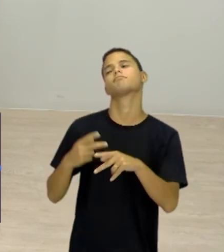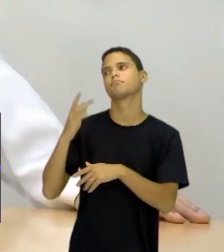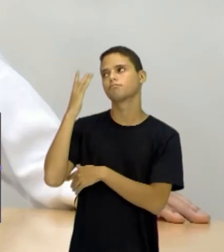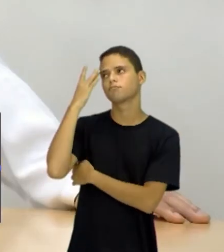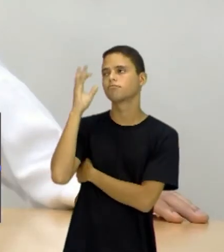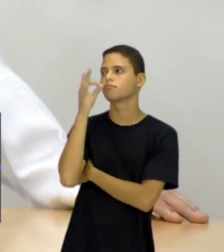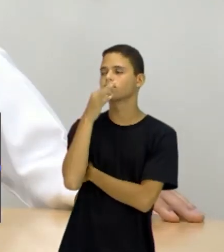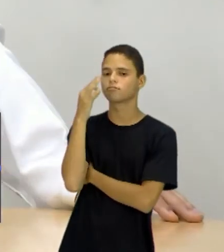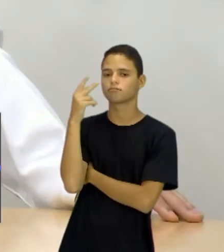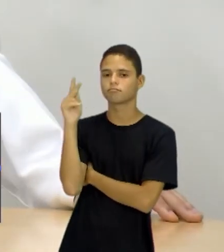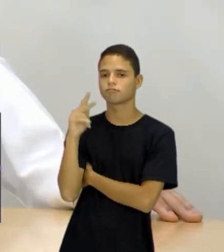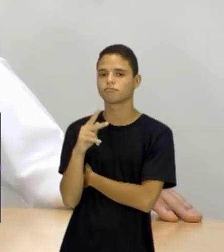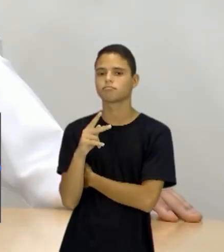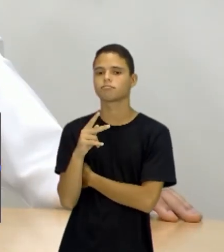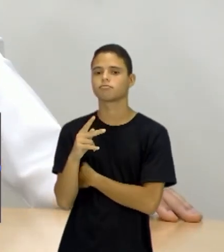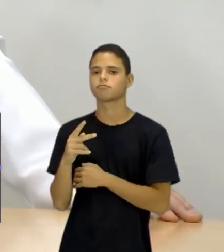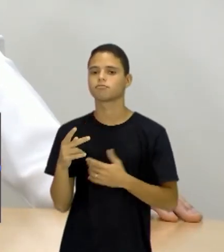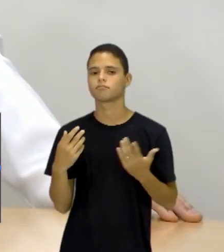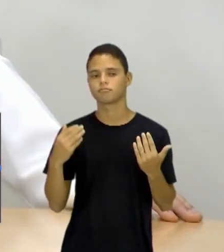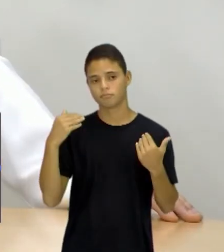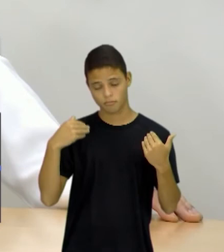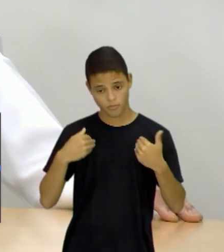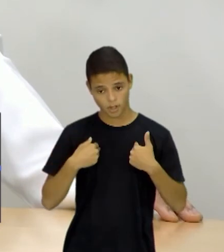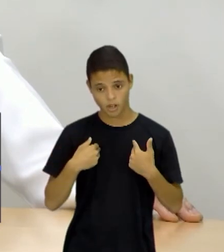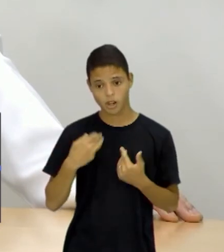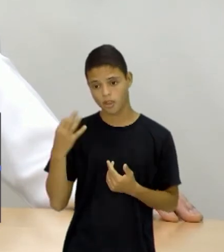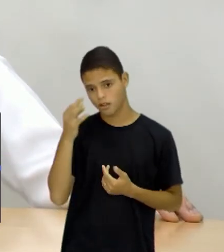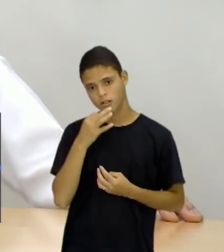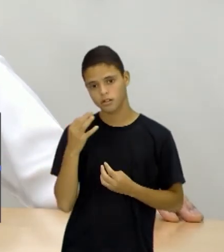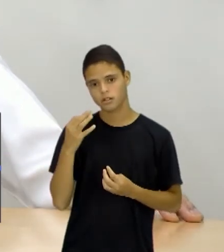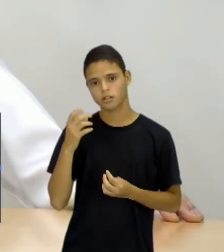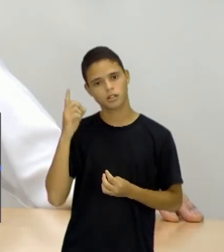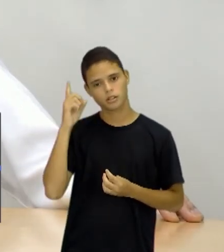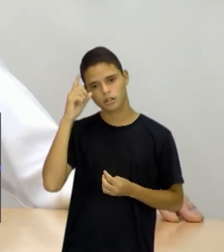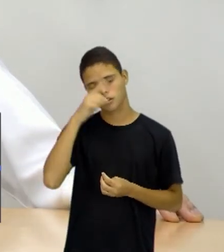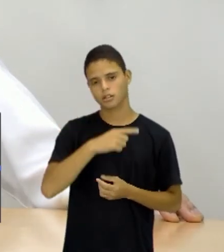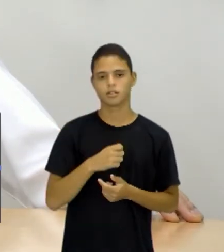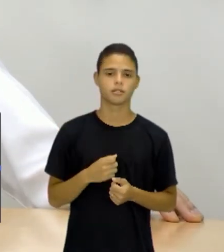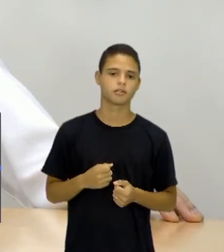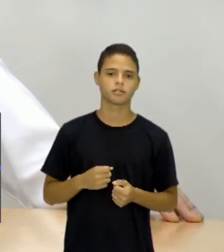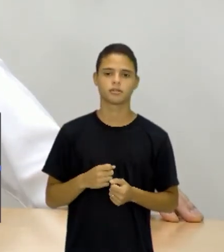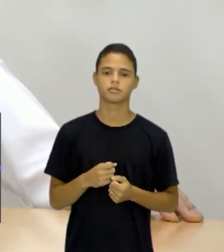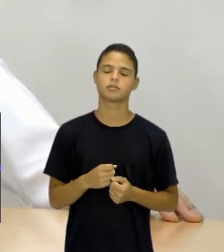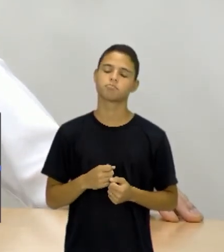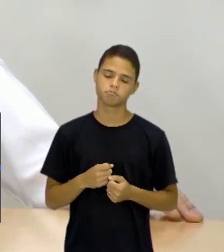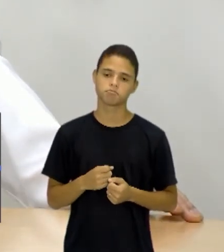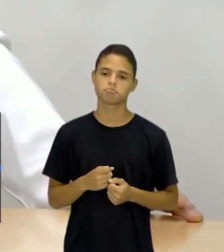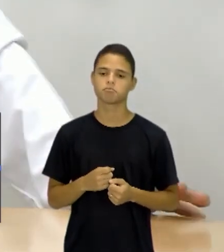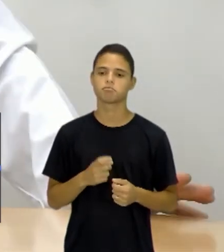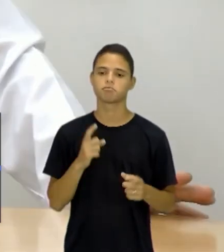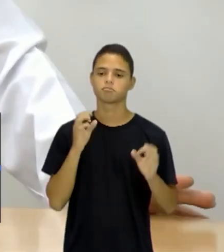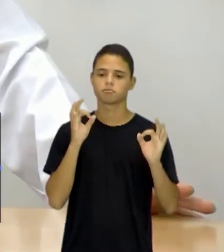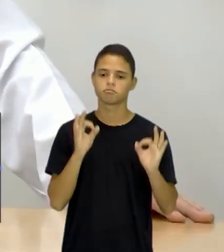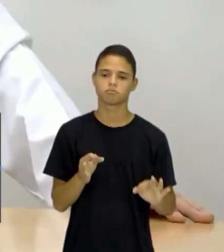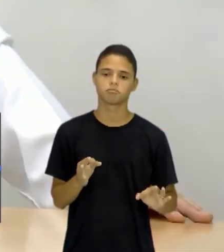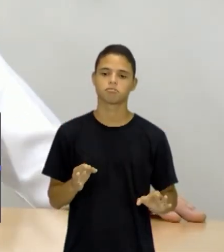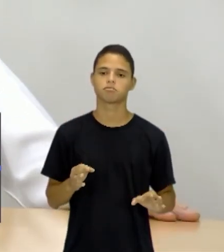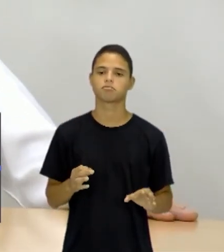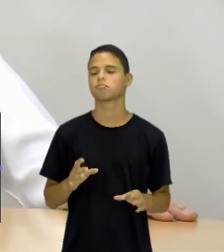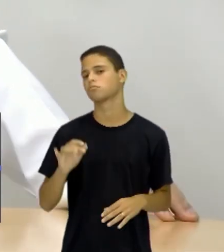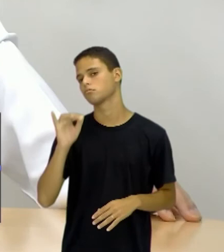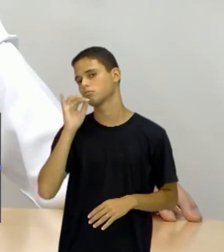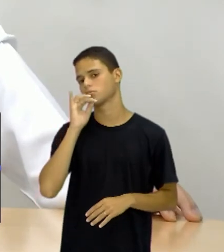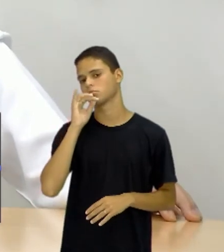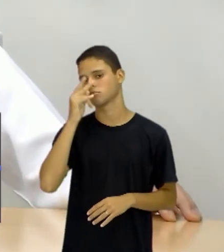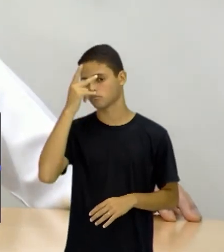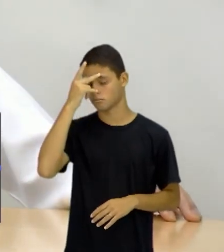Então, o problema dos argumentos, eu acho que eles são muito difíceis de ser comprovados pelo cidadão comum. Sim, Né? por isso que são Porque- argumentos. Porque, né? por exemplo, uma